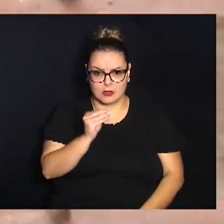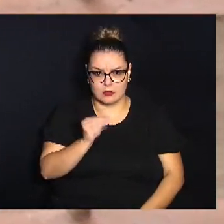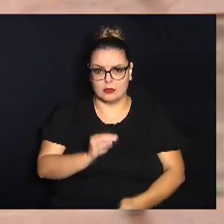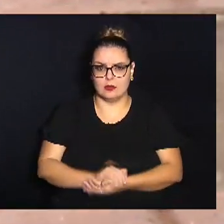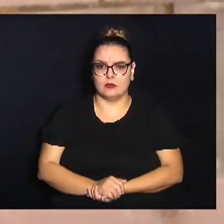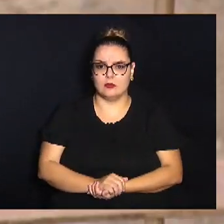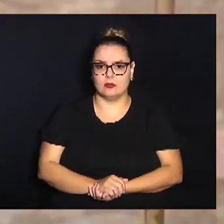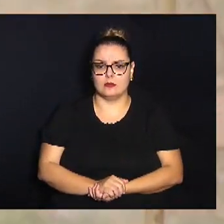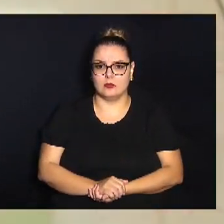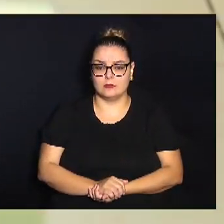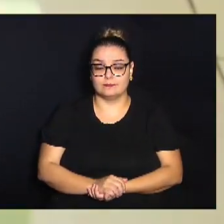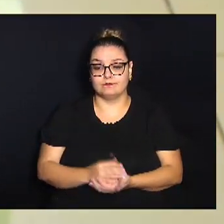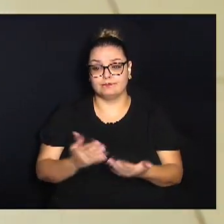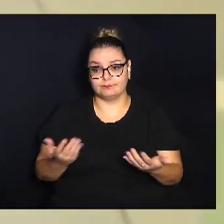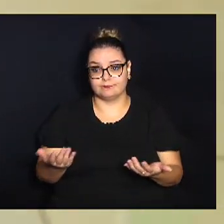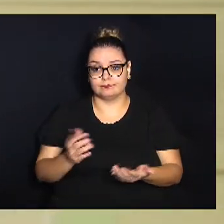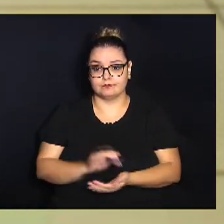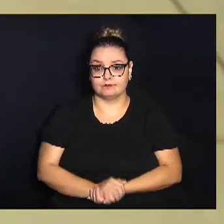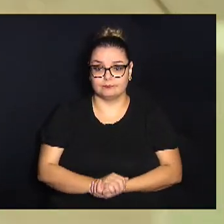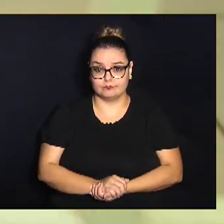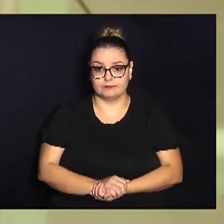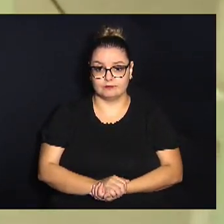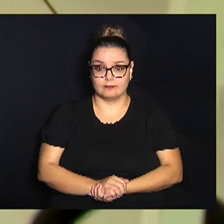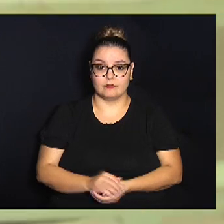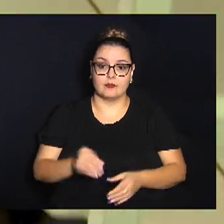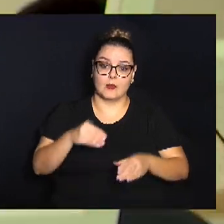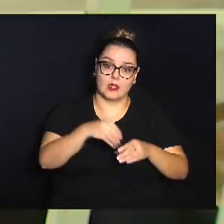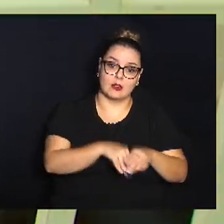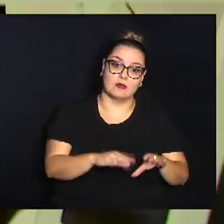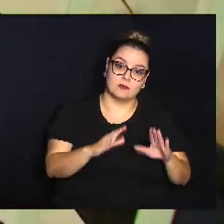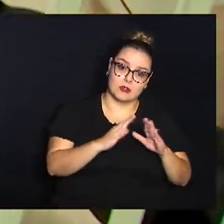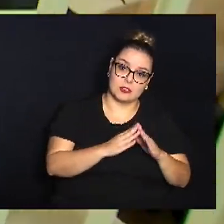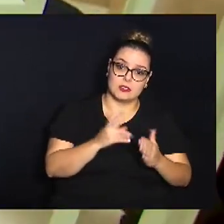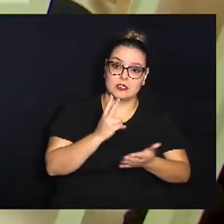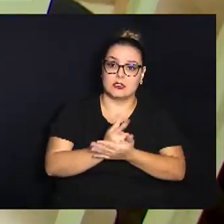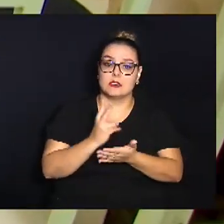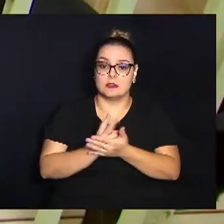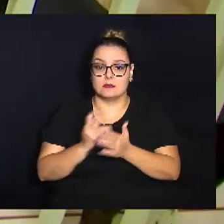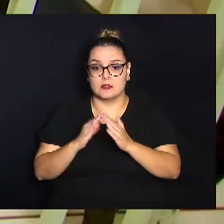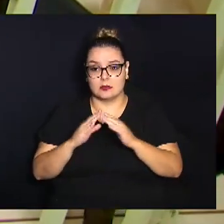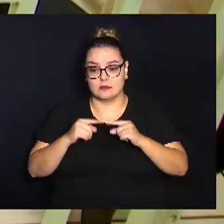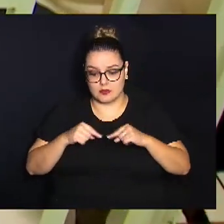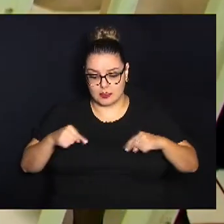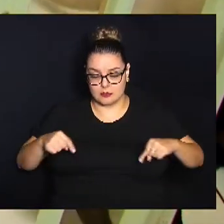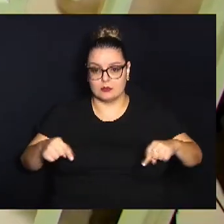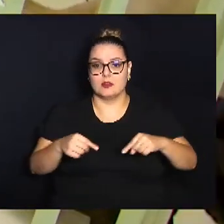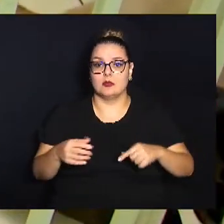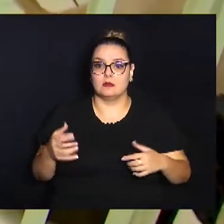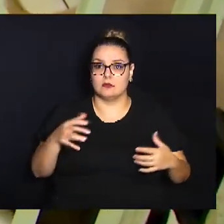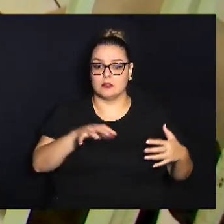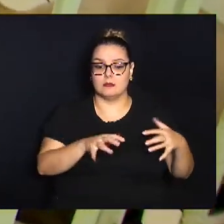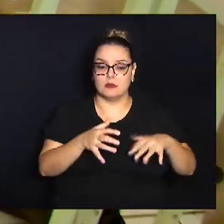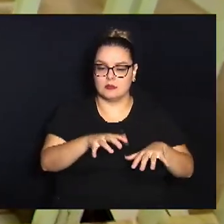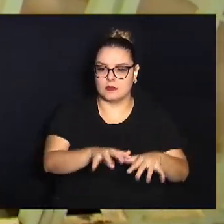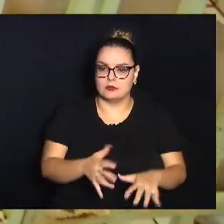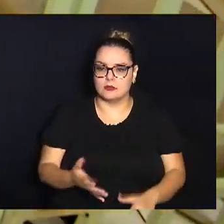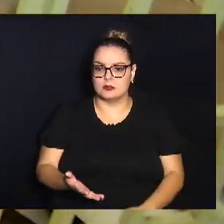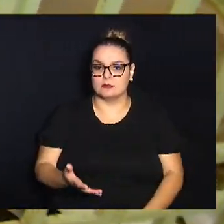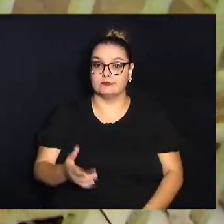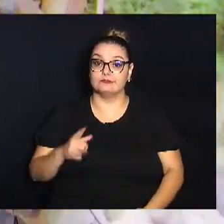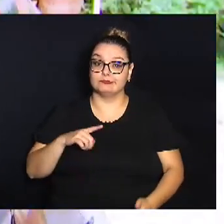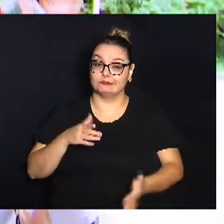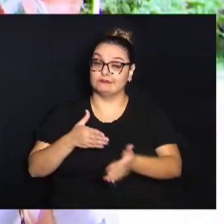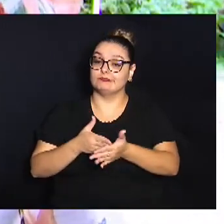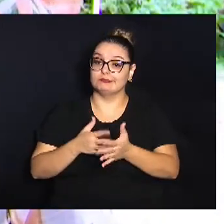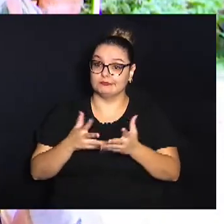né? E aí a gente colocava dentro de casa, eu sempre morei em casa com quintal, então ia colocando esse negócio todo, mas também tem um limite, né?